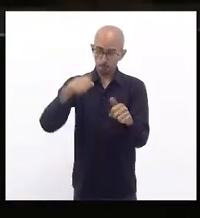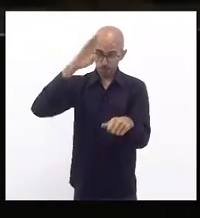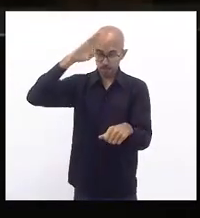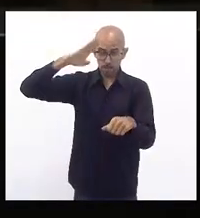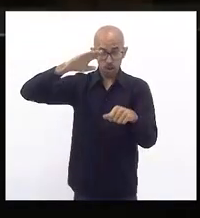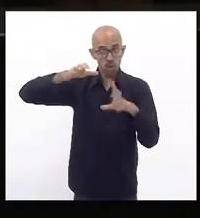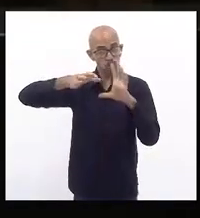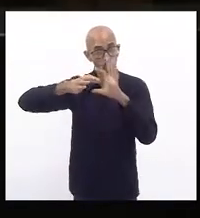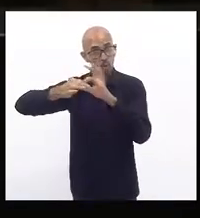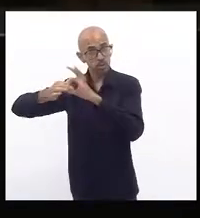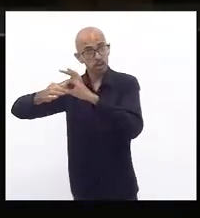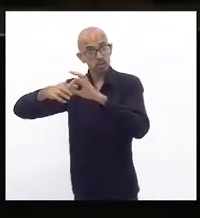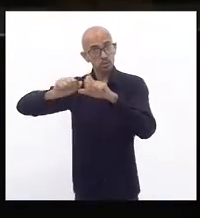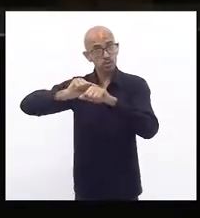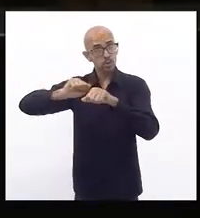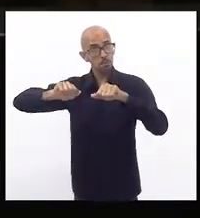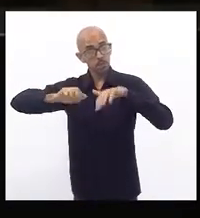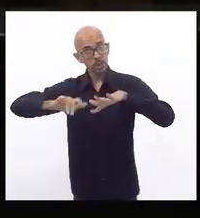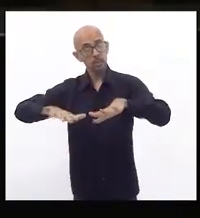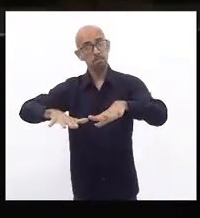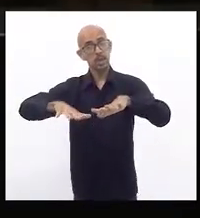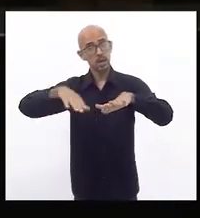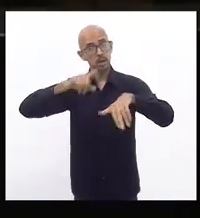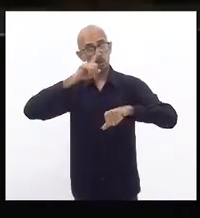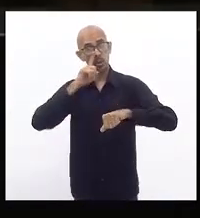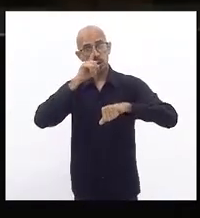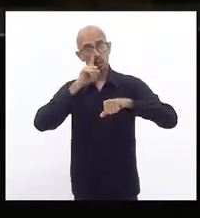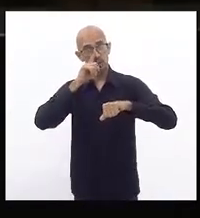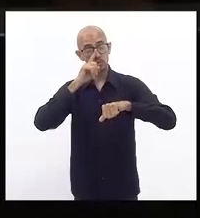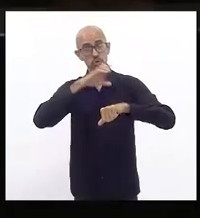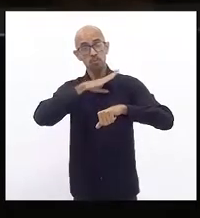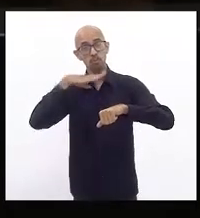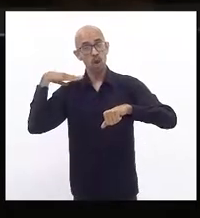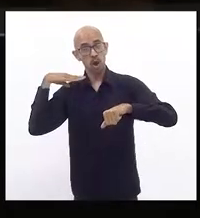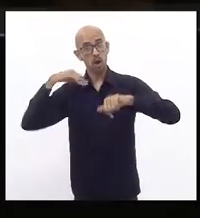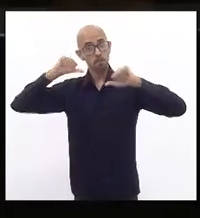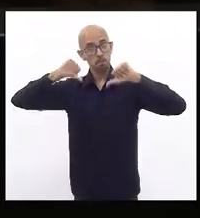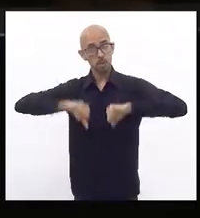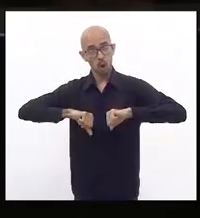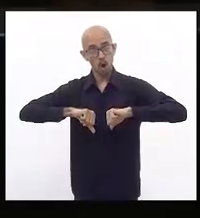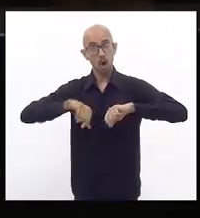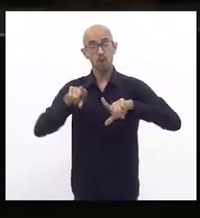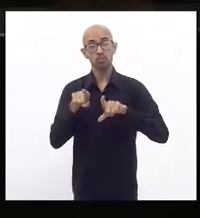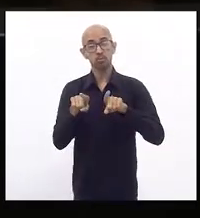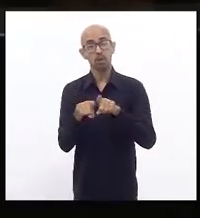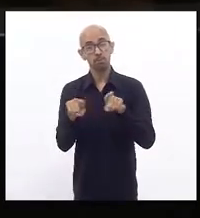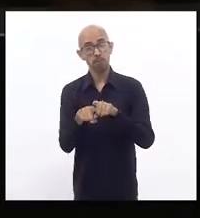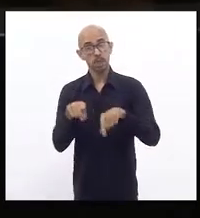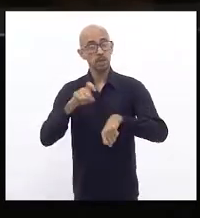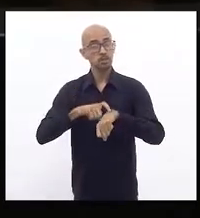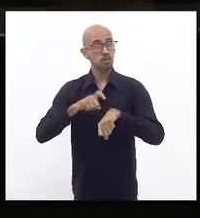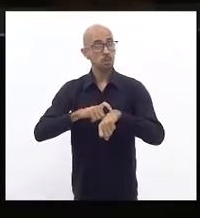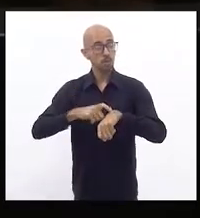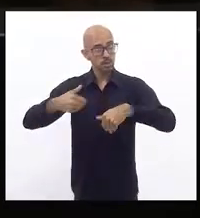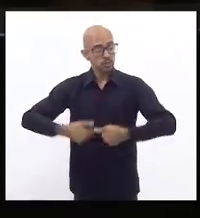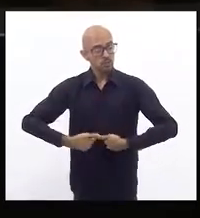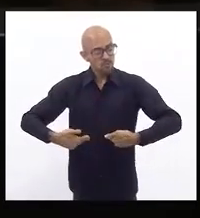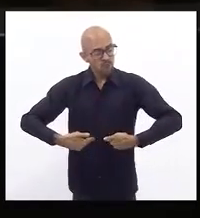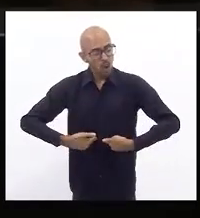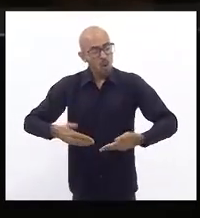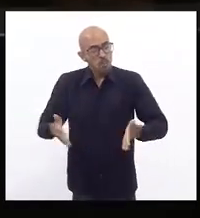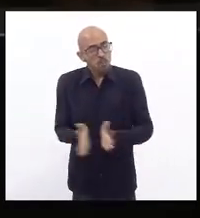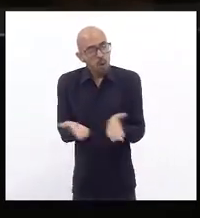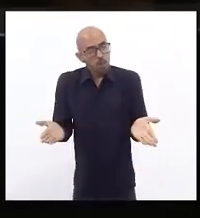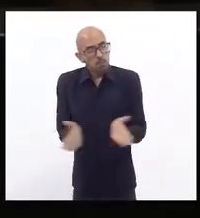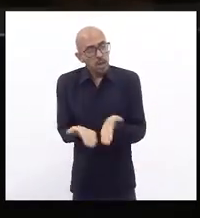pandemia, exponencialmente maior o risco de morte dessas mulheres e nesse momento de fome extrema e de pobreza